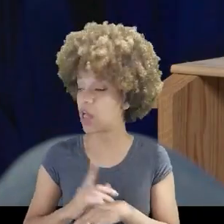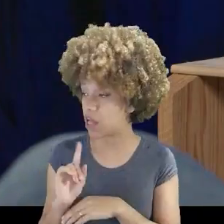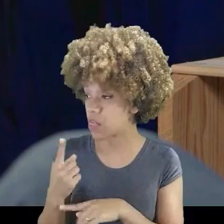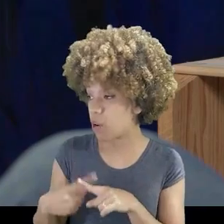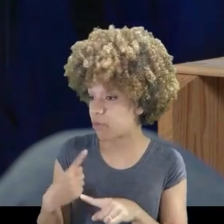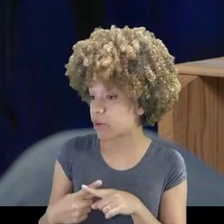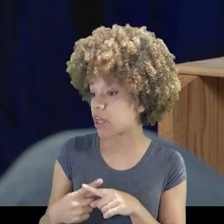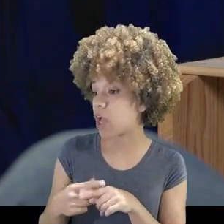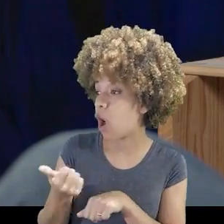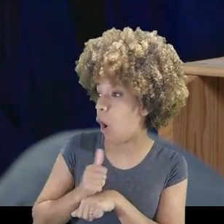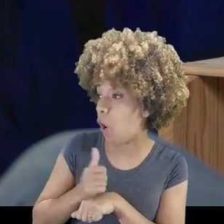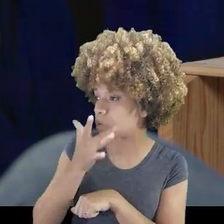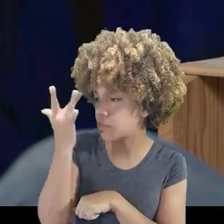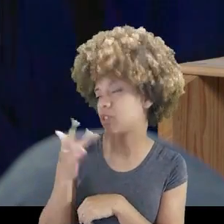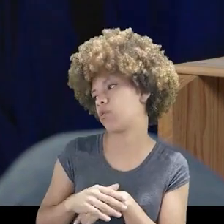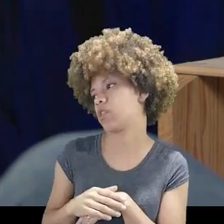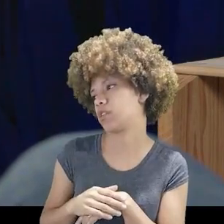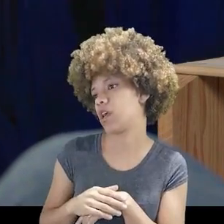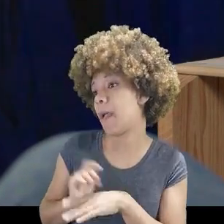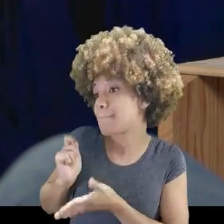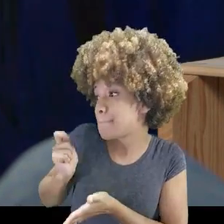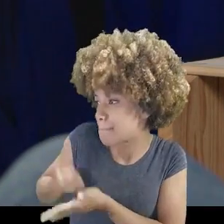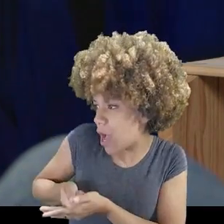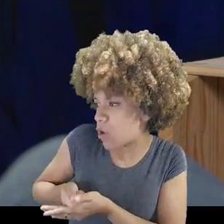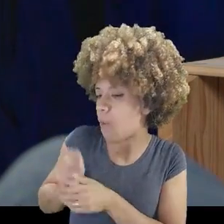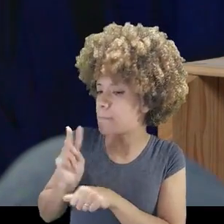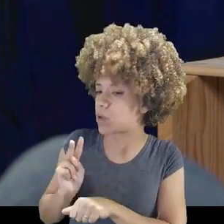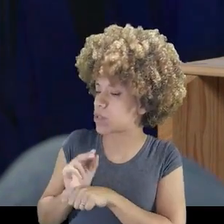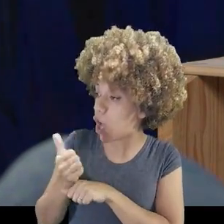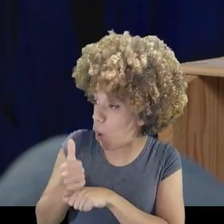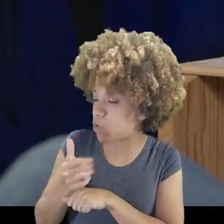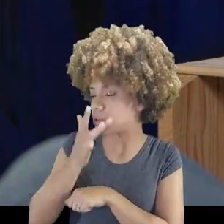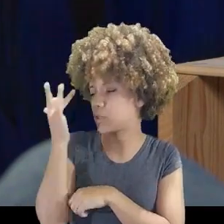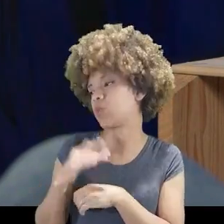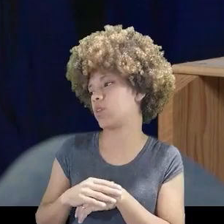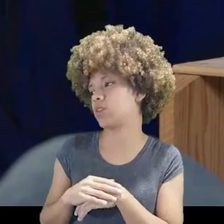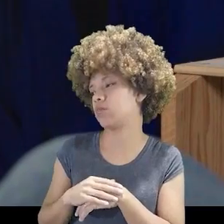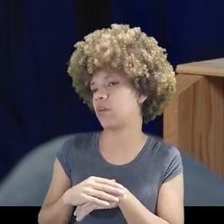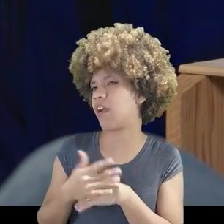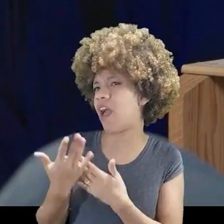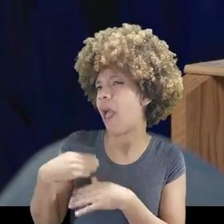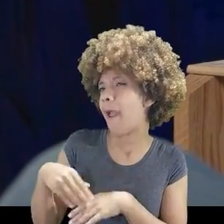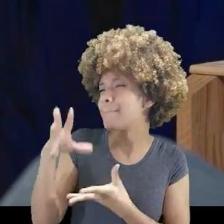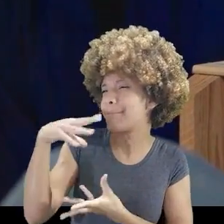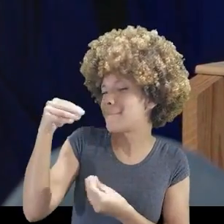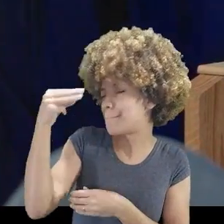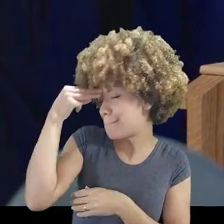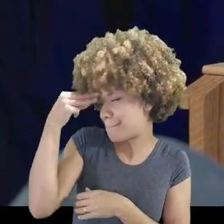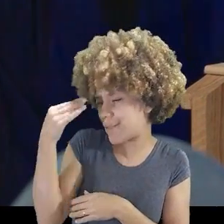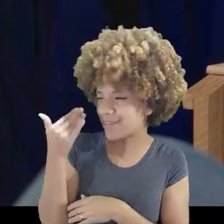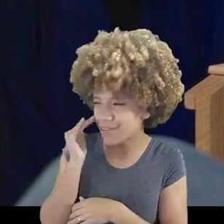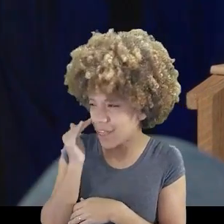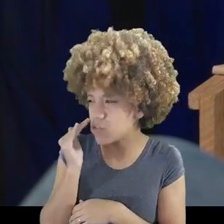algum momento porque ele fica com onze pessoas ele ele é pago para cuidar de 11 pessoas ele vai aumentar uma coisa